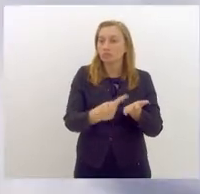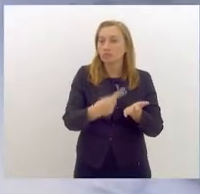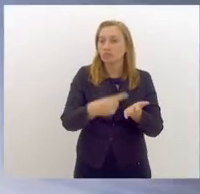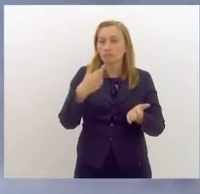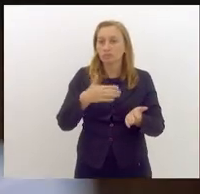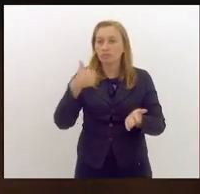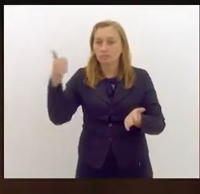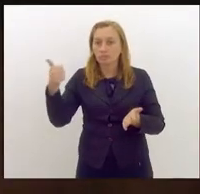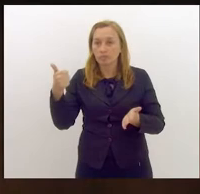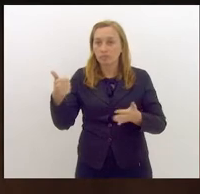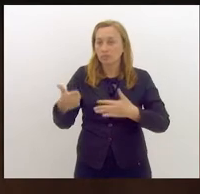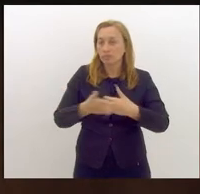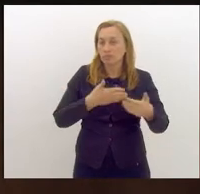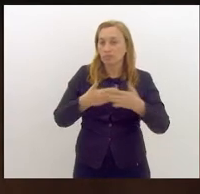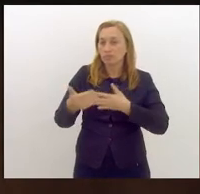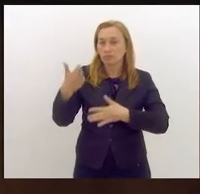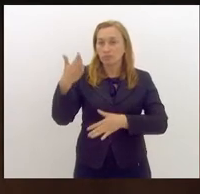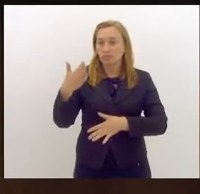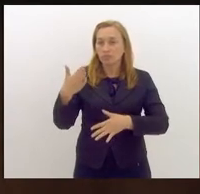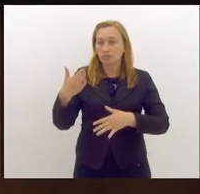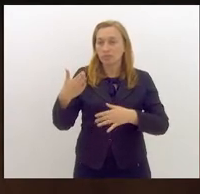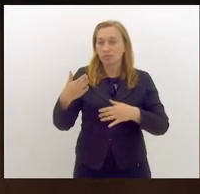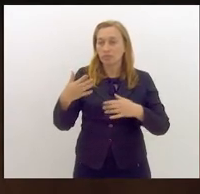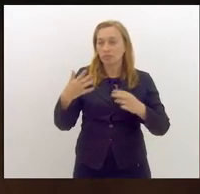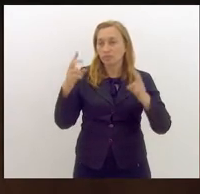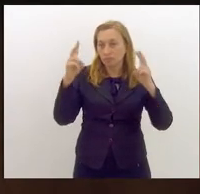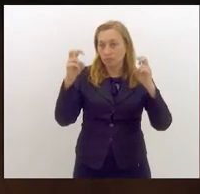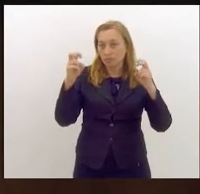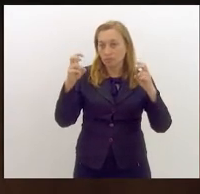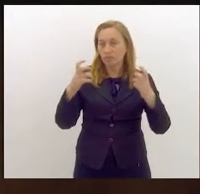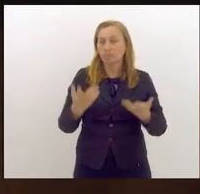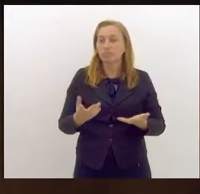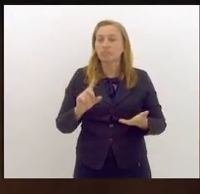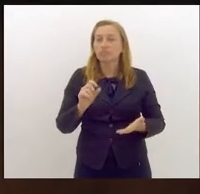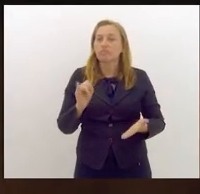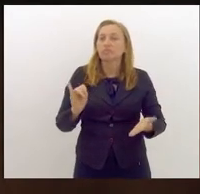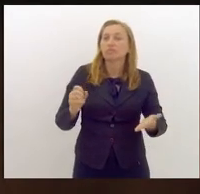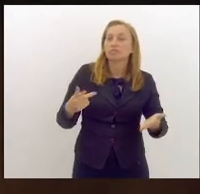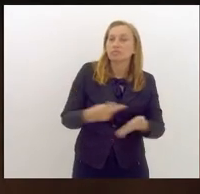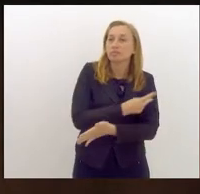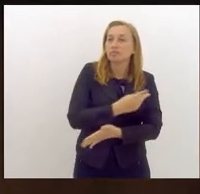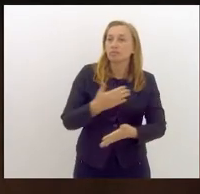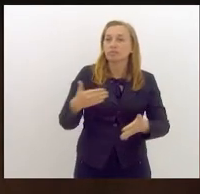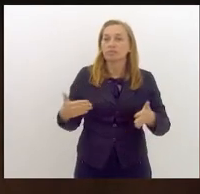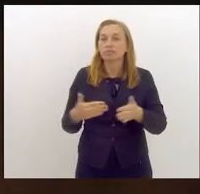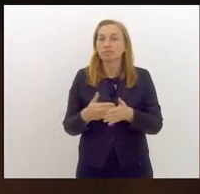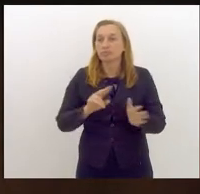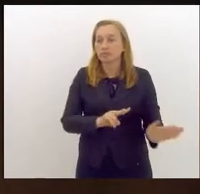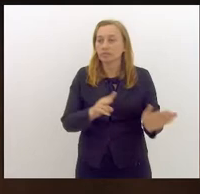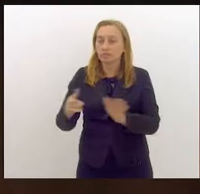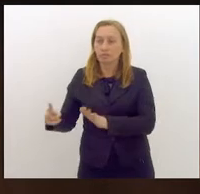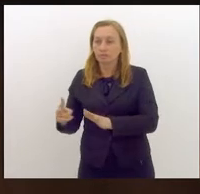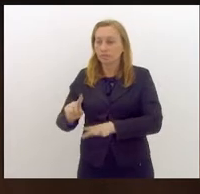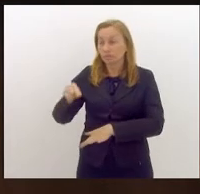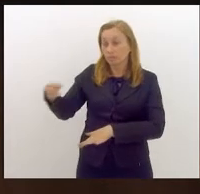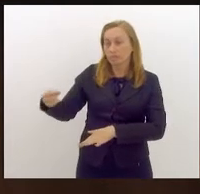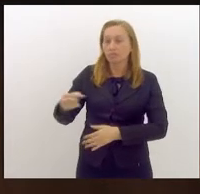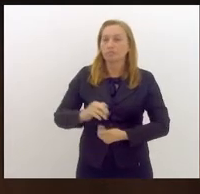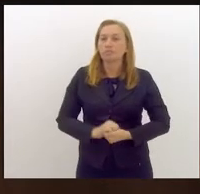que qualquer polêmica mas se isso não acontecer até a semana que vem senhor